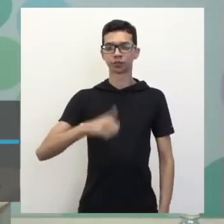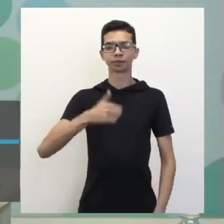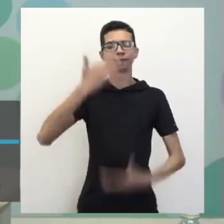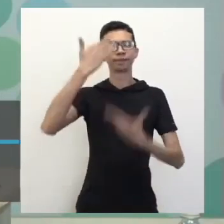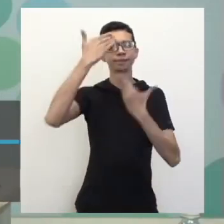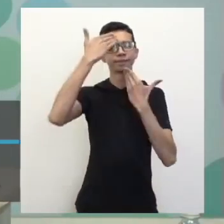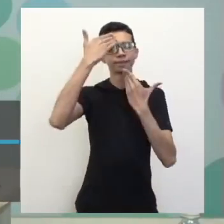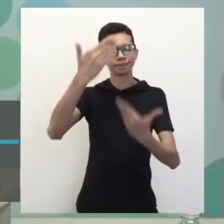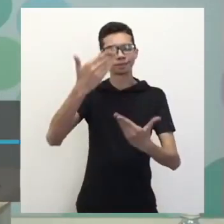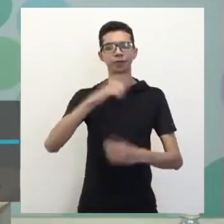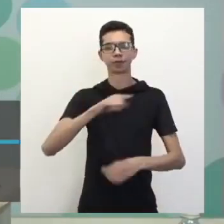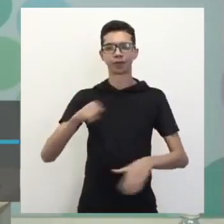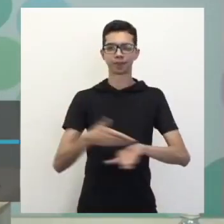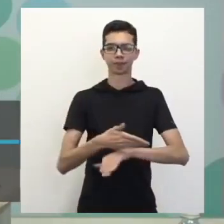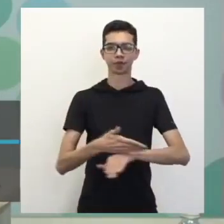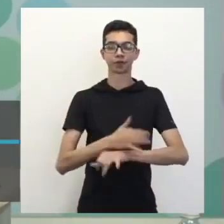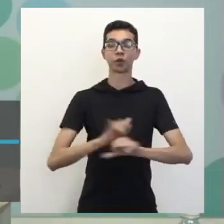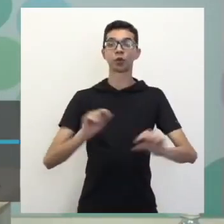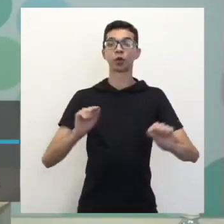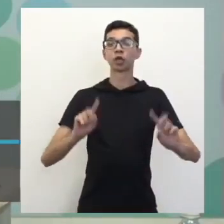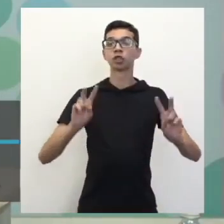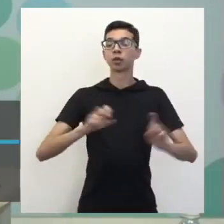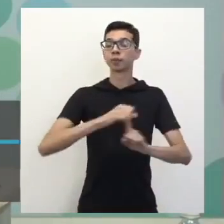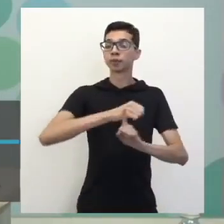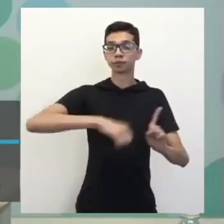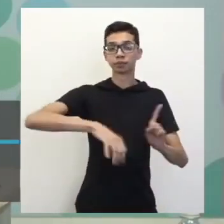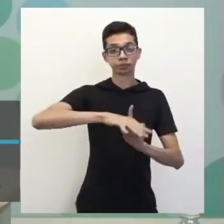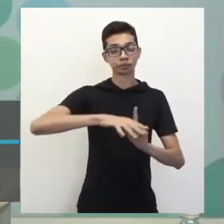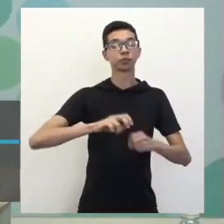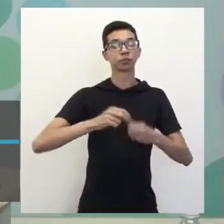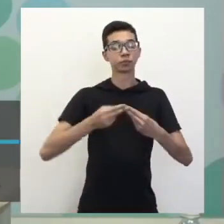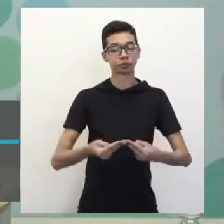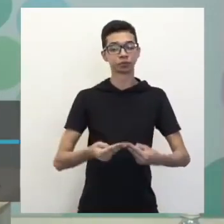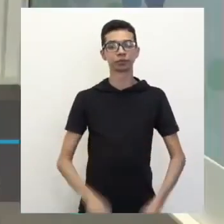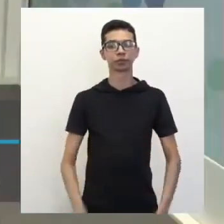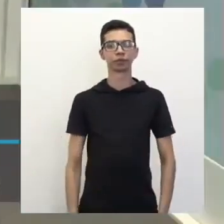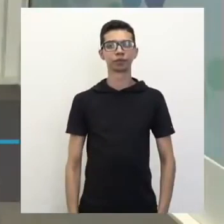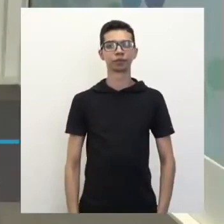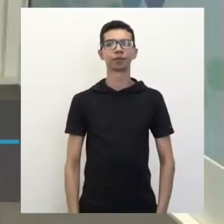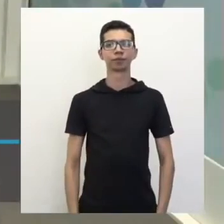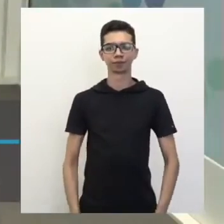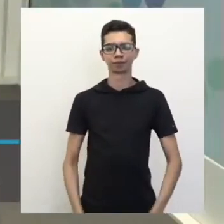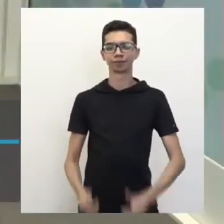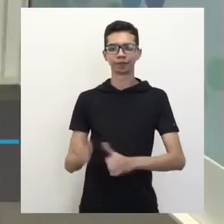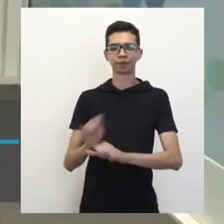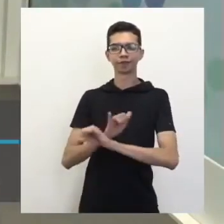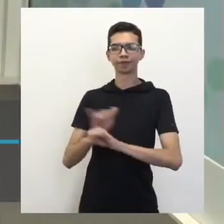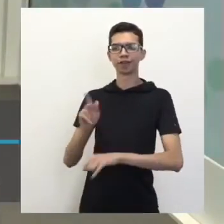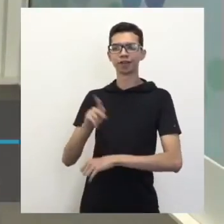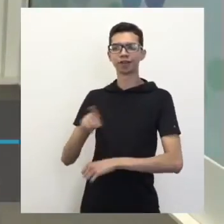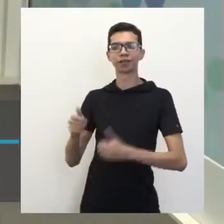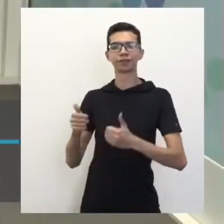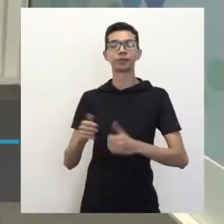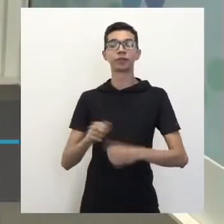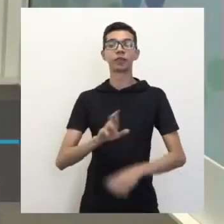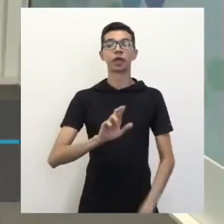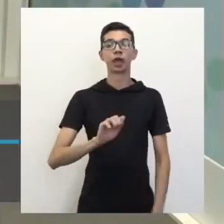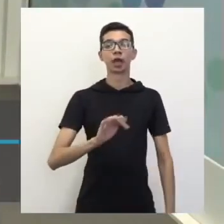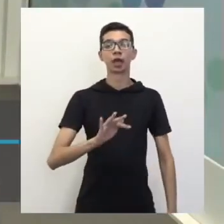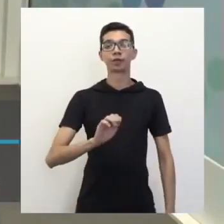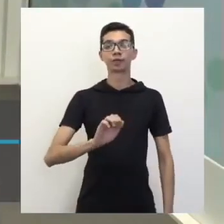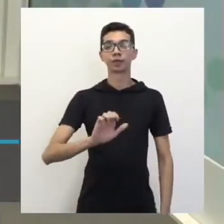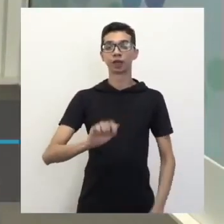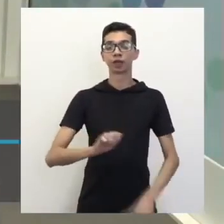cita aqui, fruto da construção social. Vamos falar disso, professor. A Rafaela cita, né, pelo